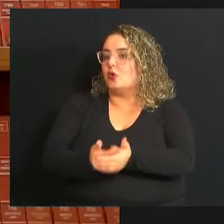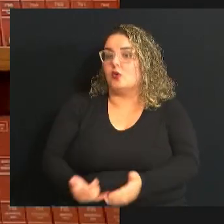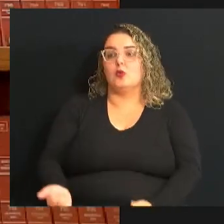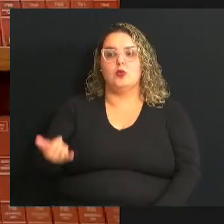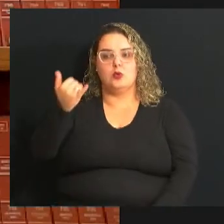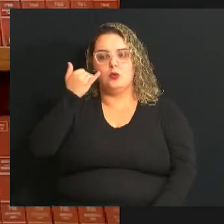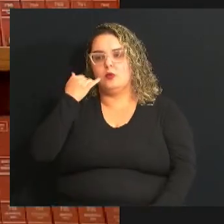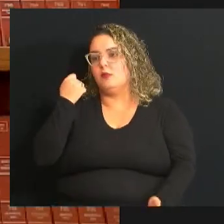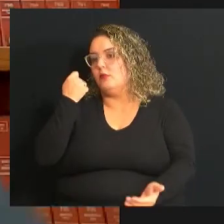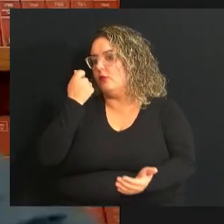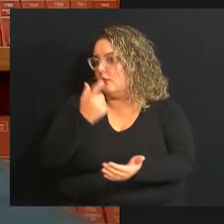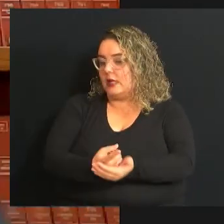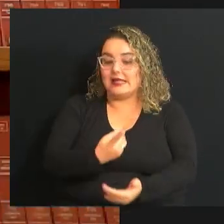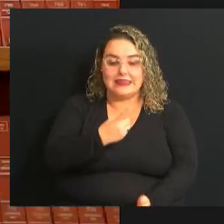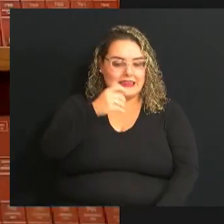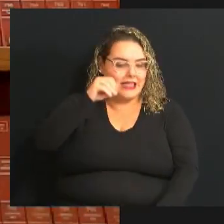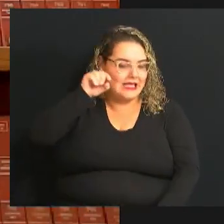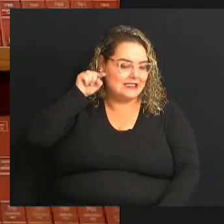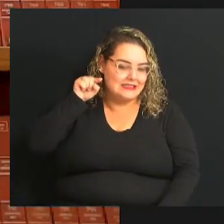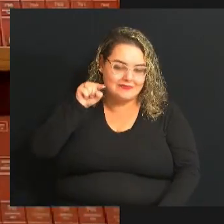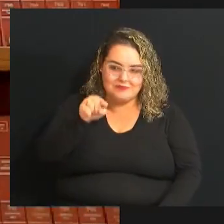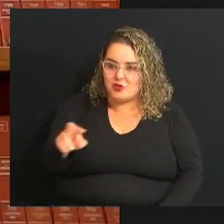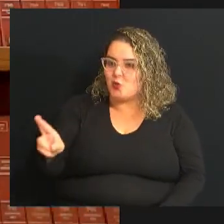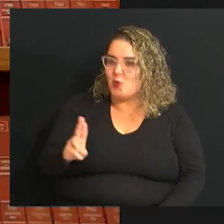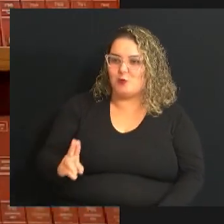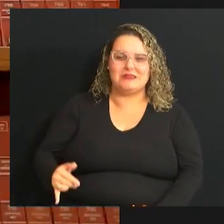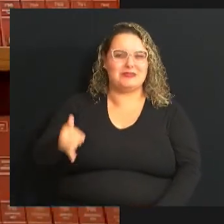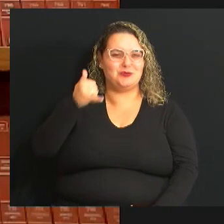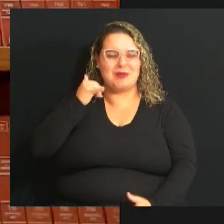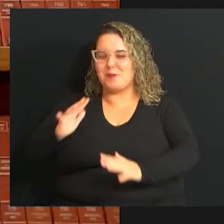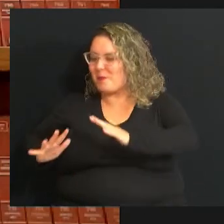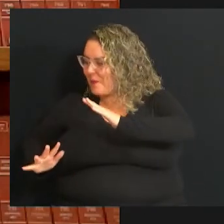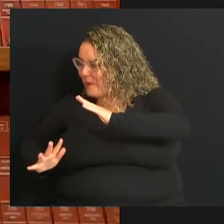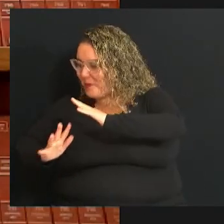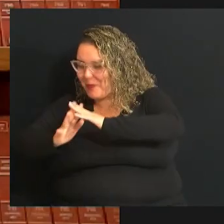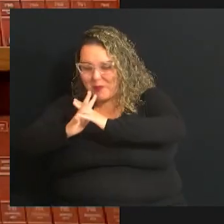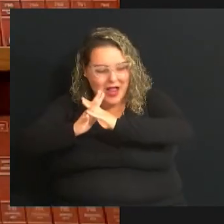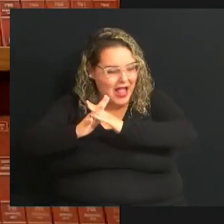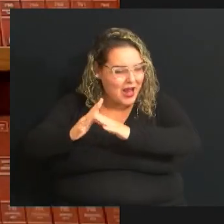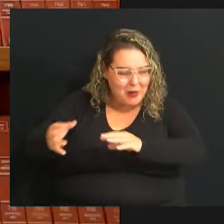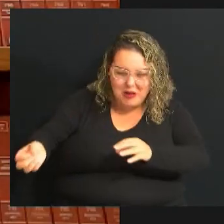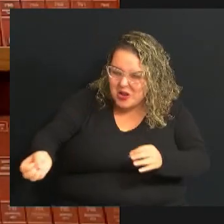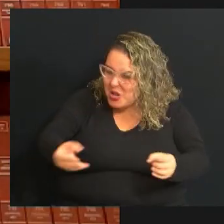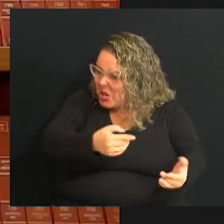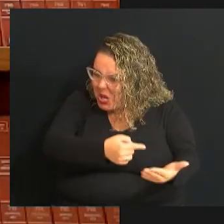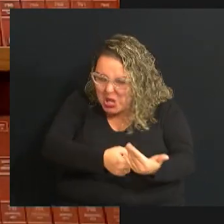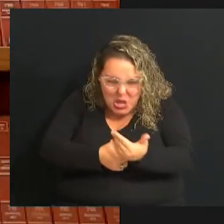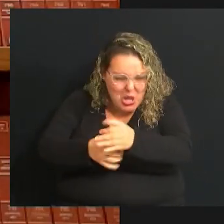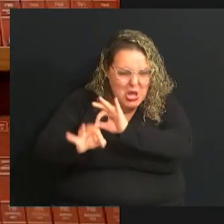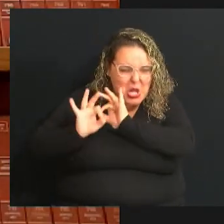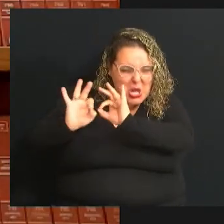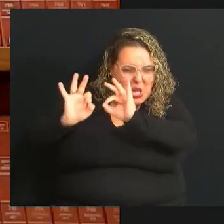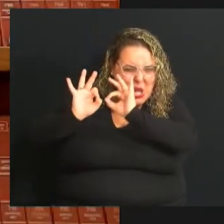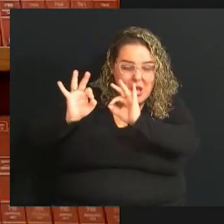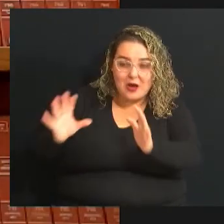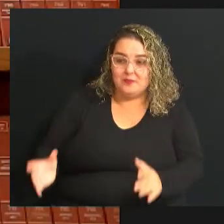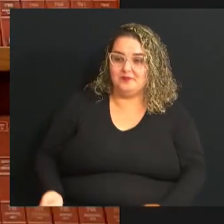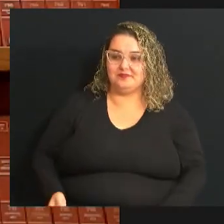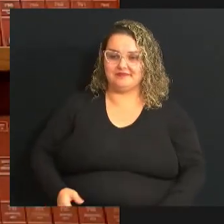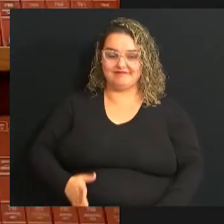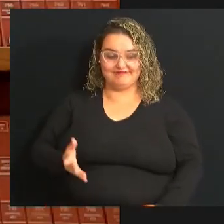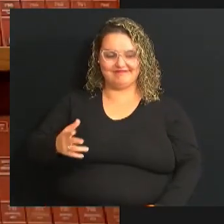um suposto desconto em um produto que na verdade, não há nenhum tipo de benefício dado